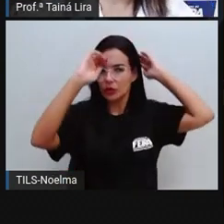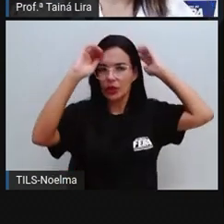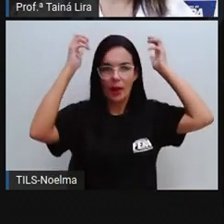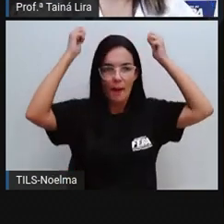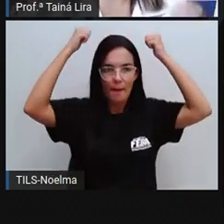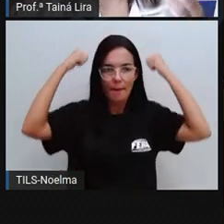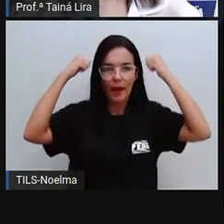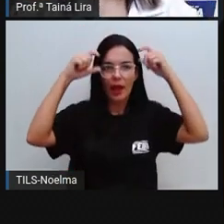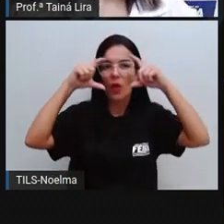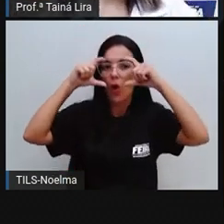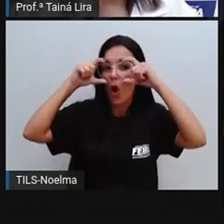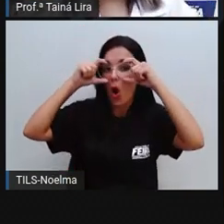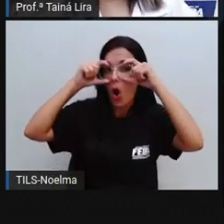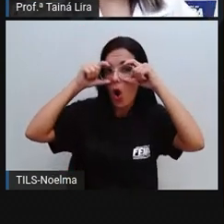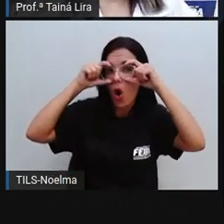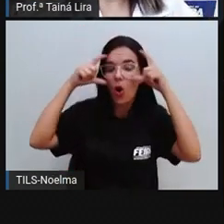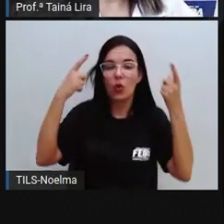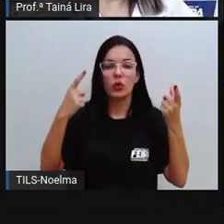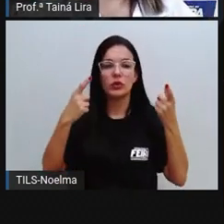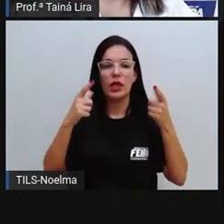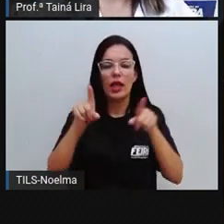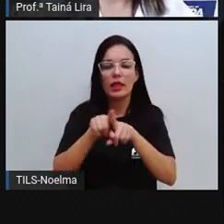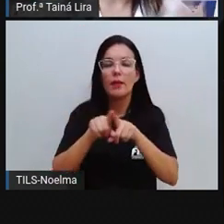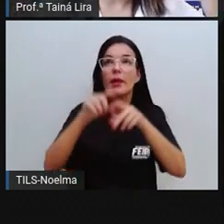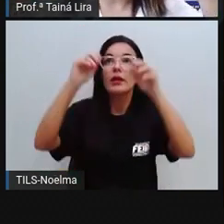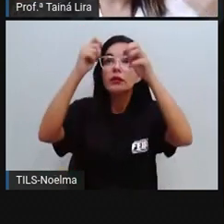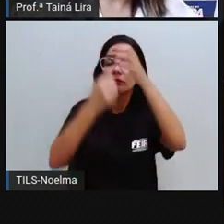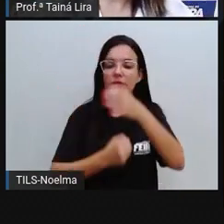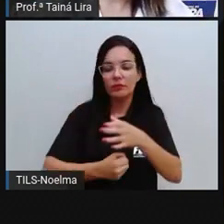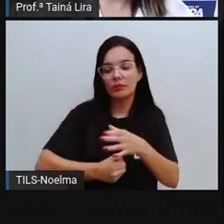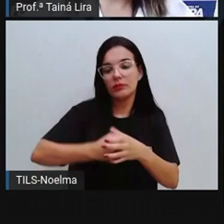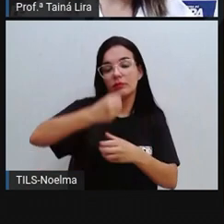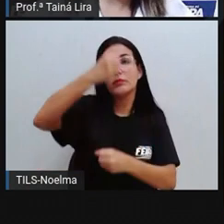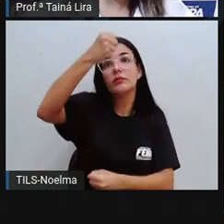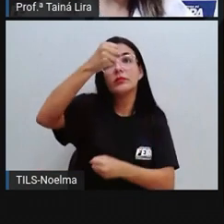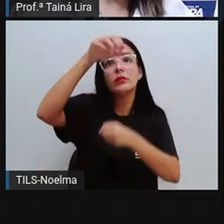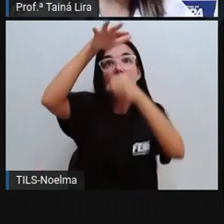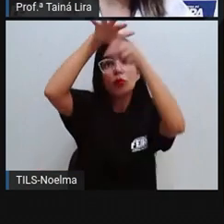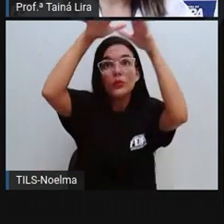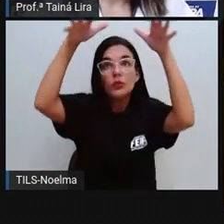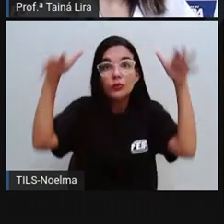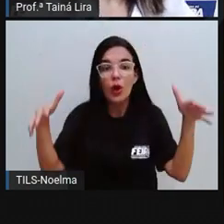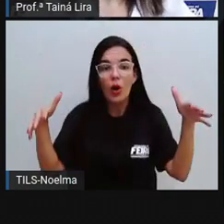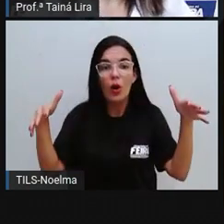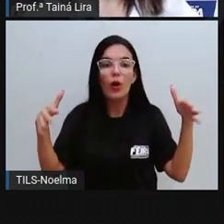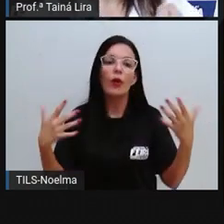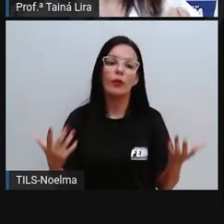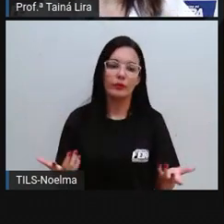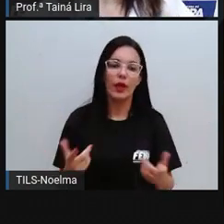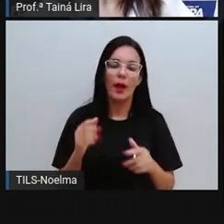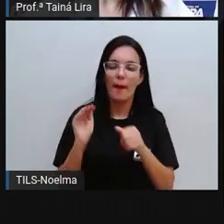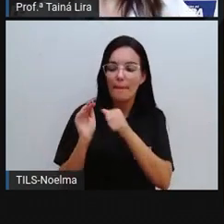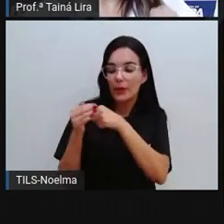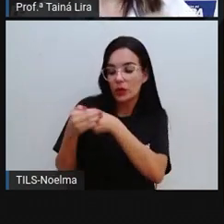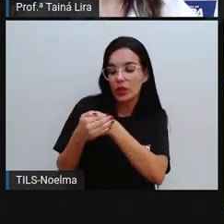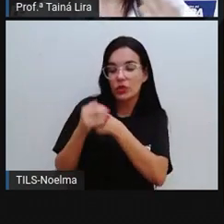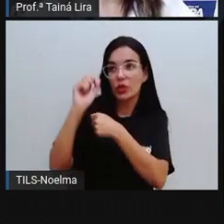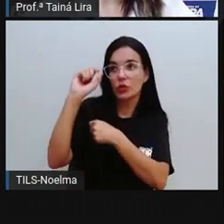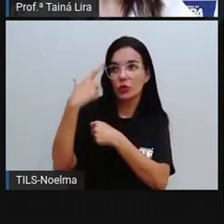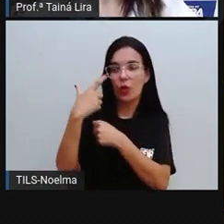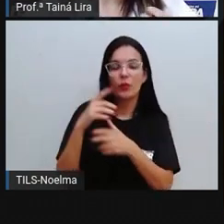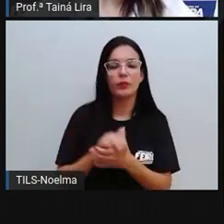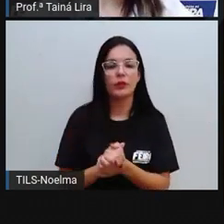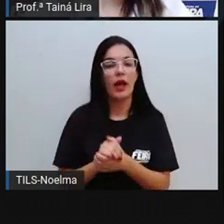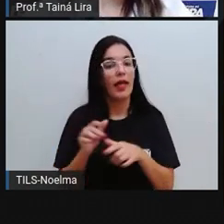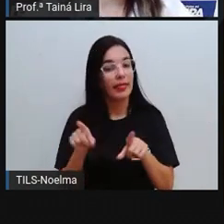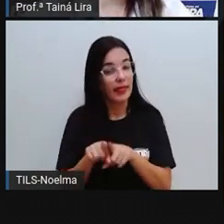um óculos, ficar ali embaixo do guarda-sol é importante para a gente cuidar da pele. No entanto, ele também fala que o sol,